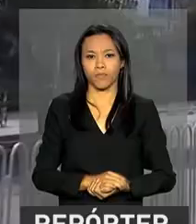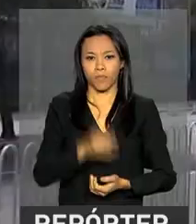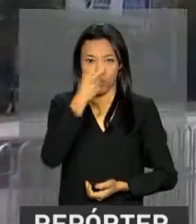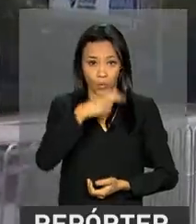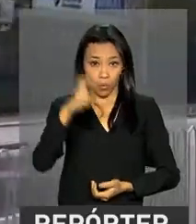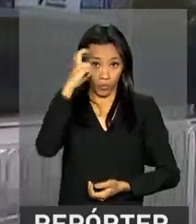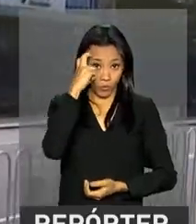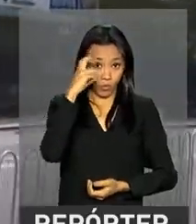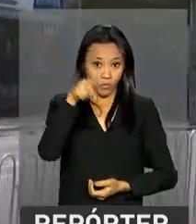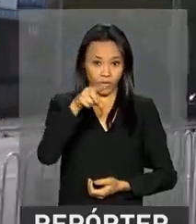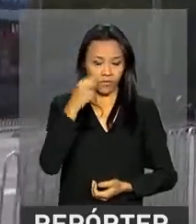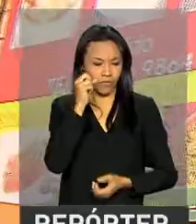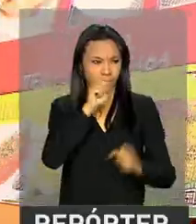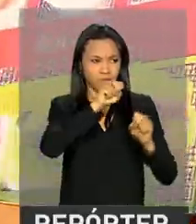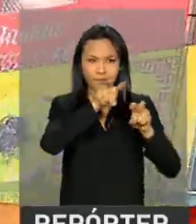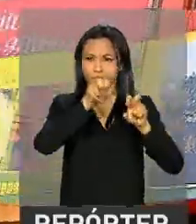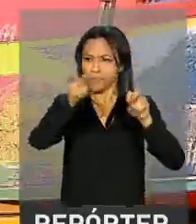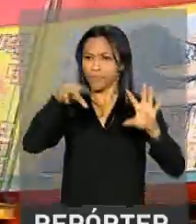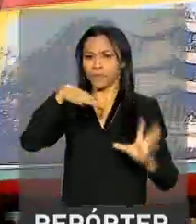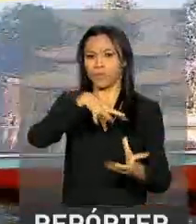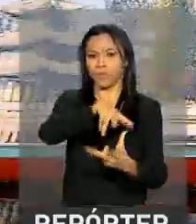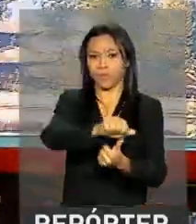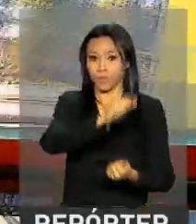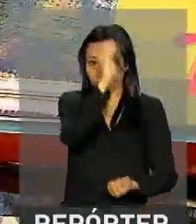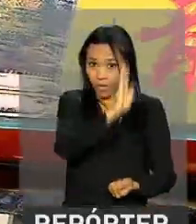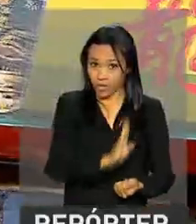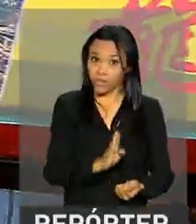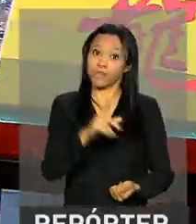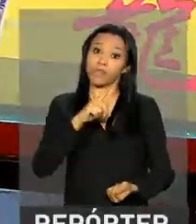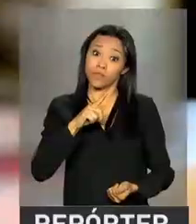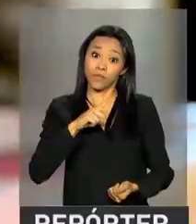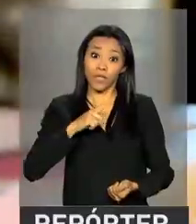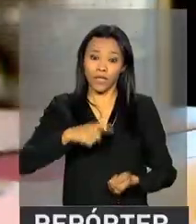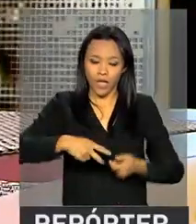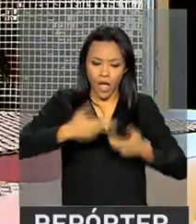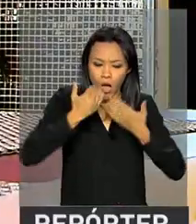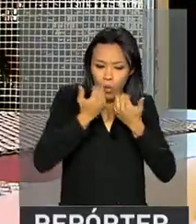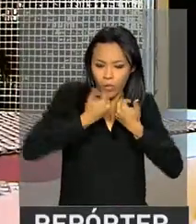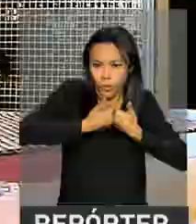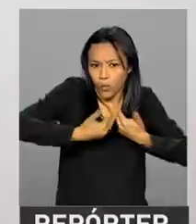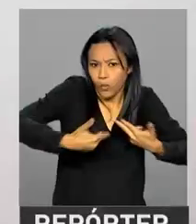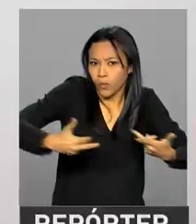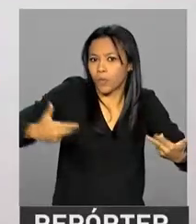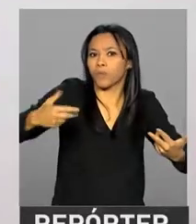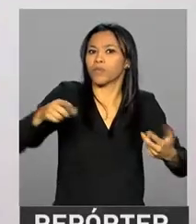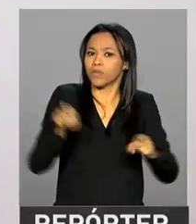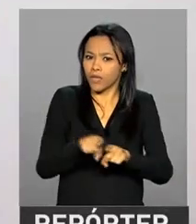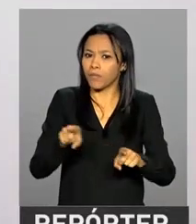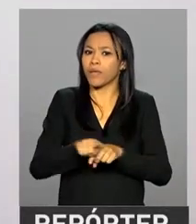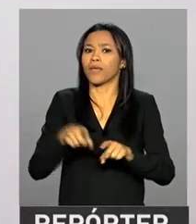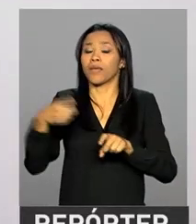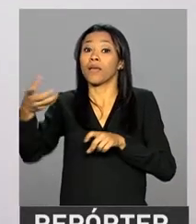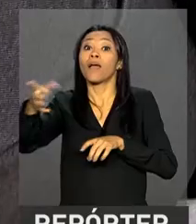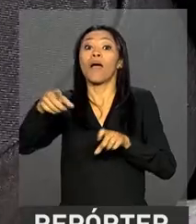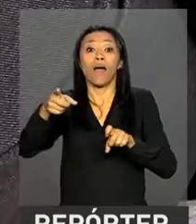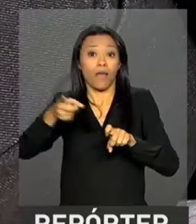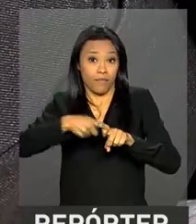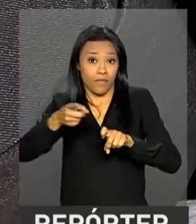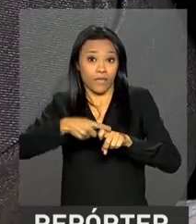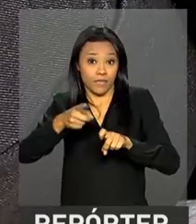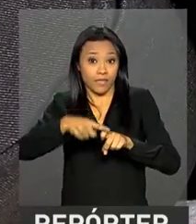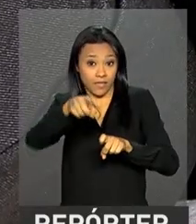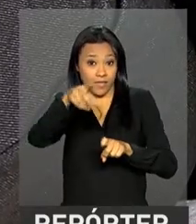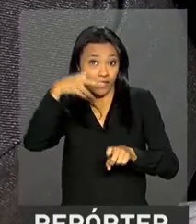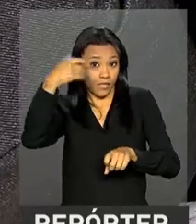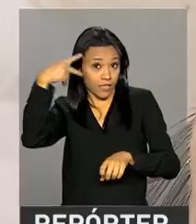Cultura que está por todo o mundo. No Brasil, se a culinária é bem difundida, a medicina tradicional chinesa ganha